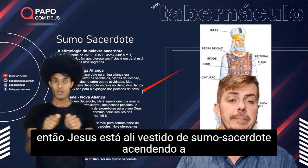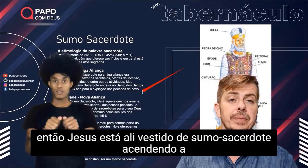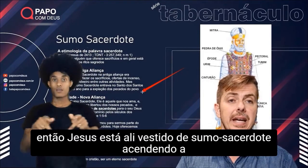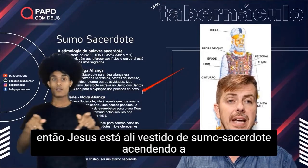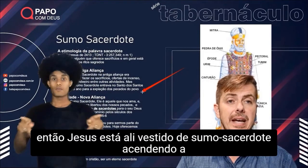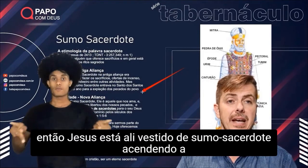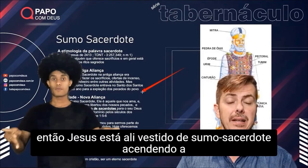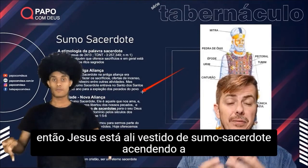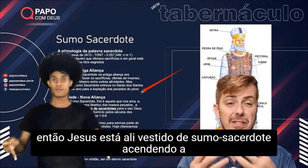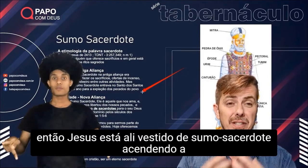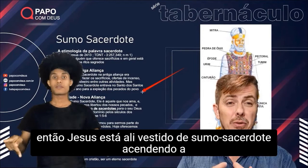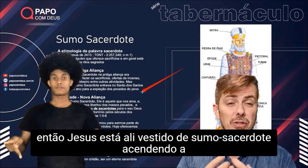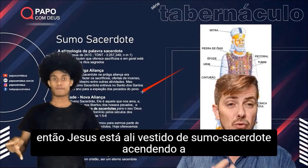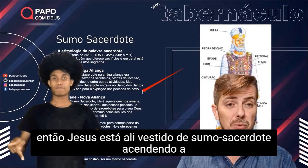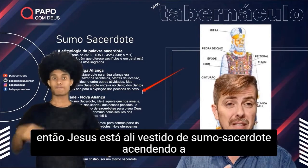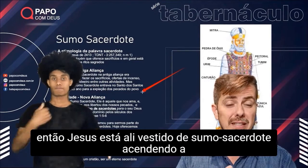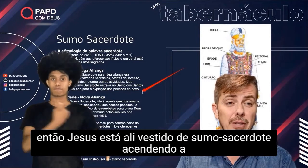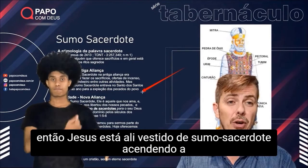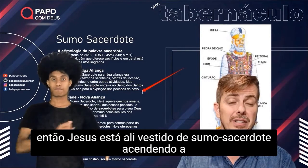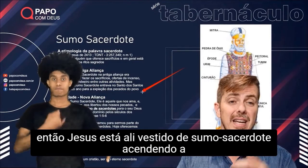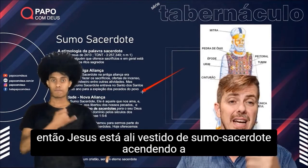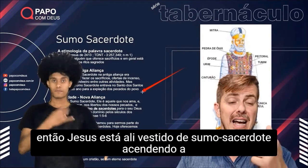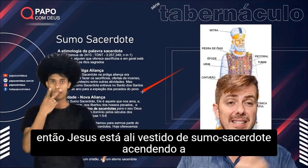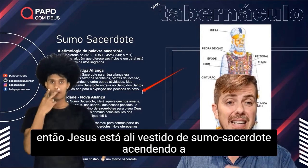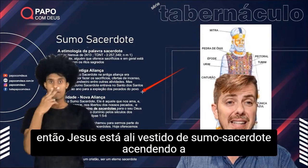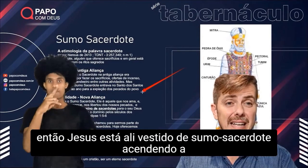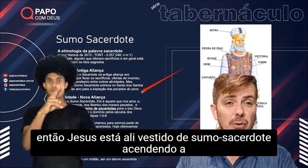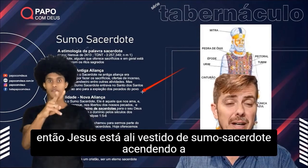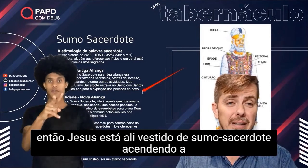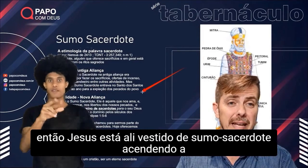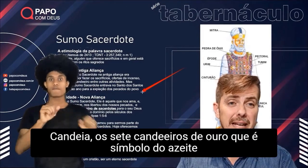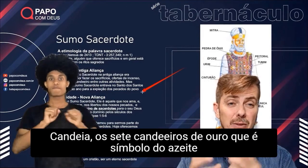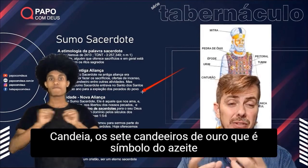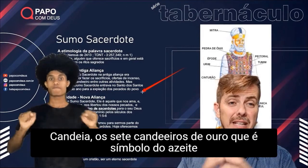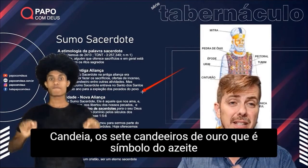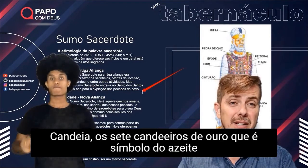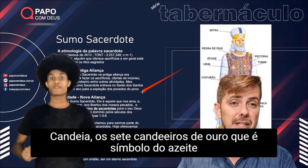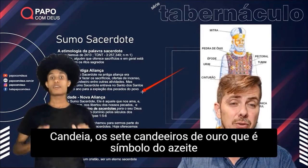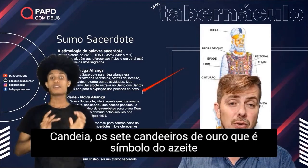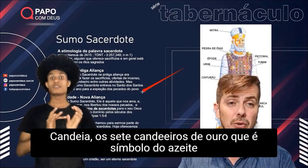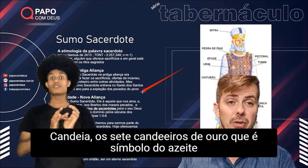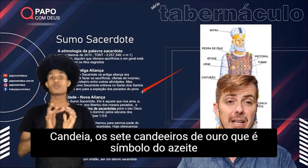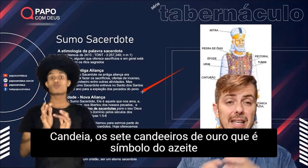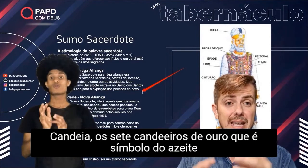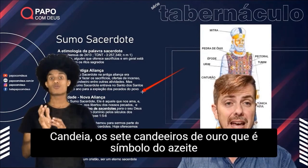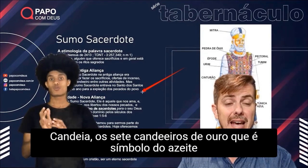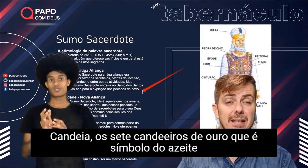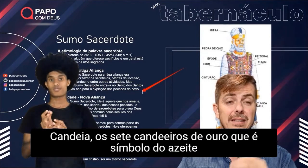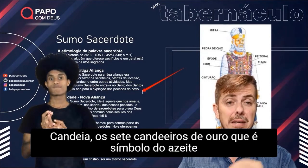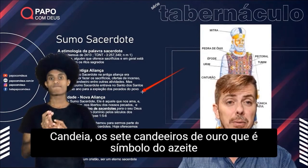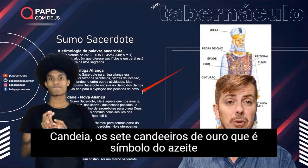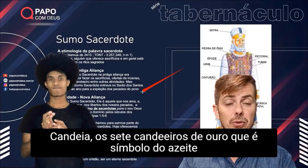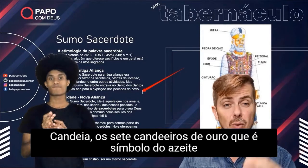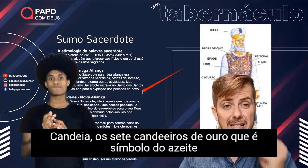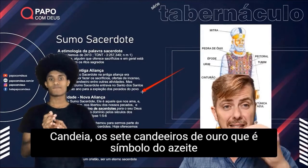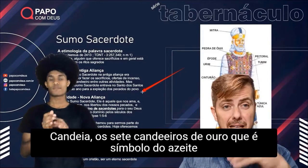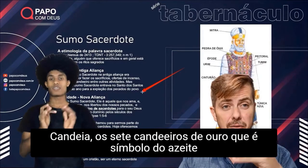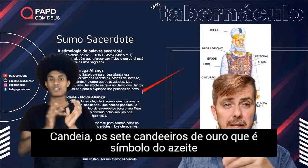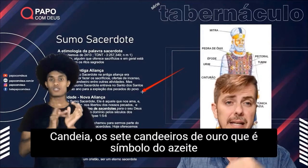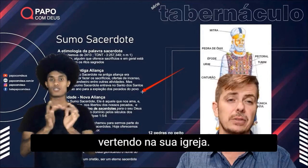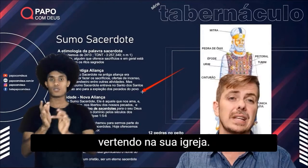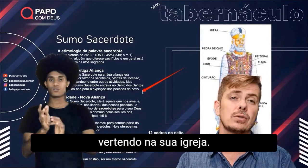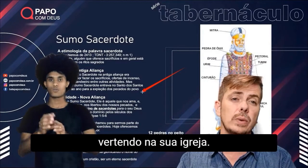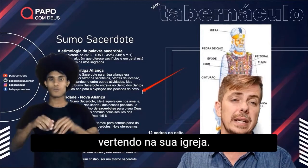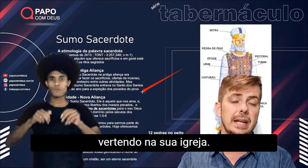está ali vestido de sumo sacerdote, acendendo a candeia, os 7 candeeiros de ouro, que é símbolo do